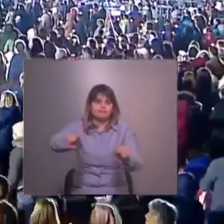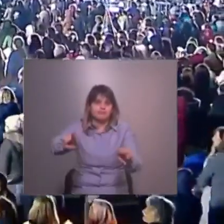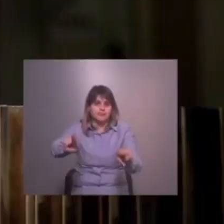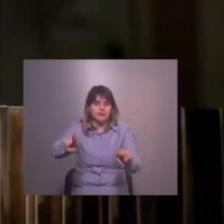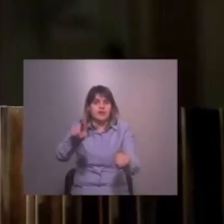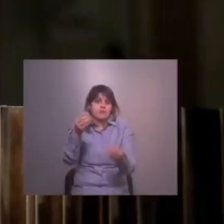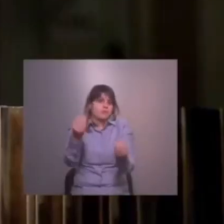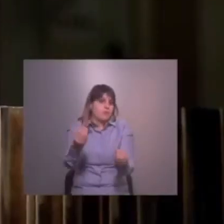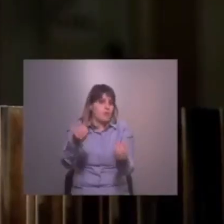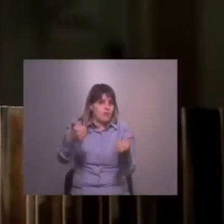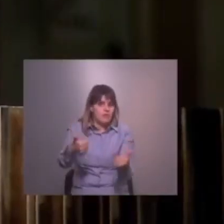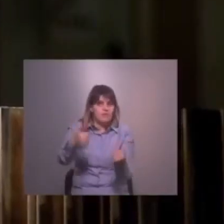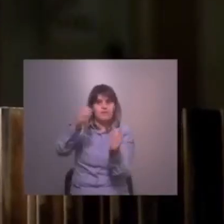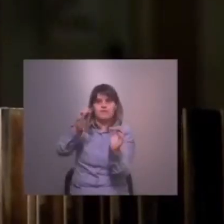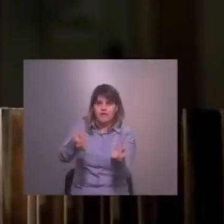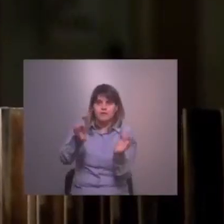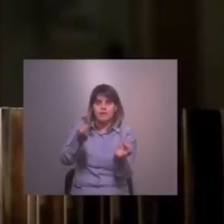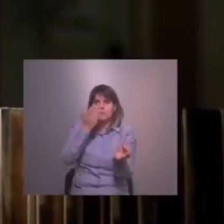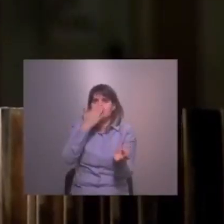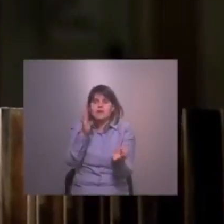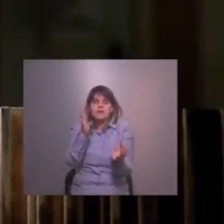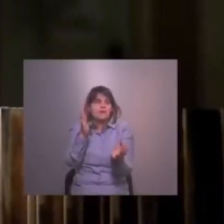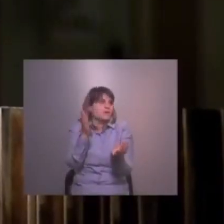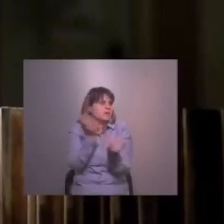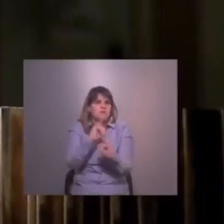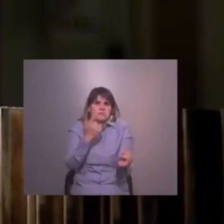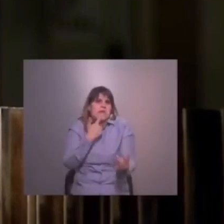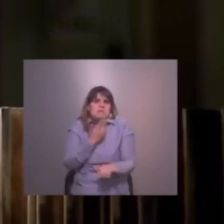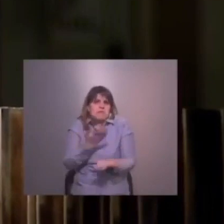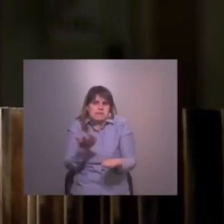e bom é simplesmente impossível.